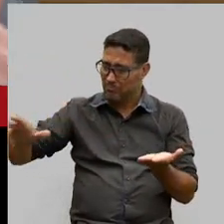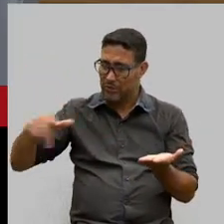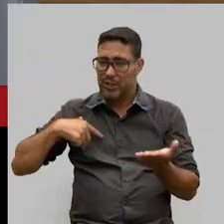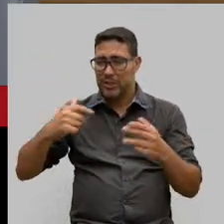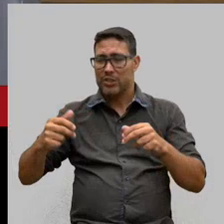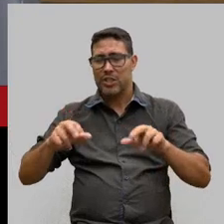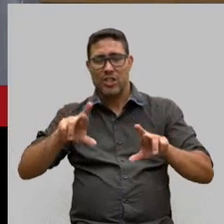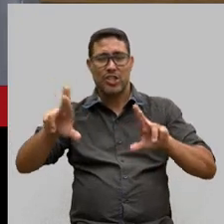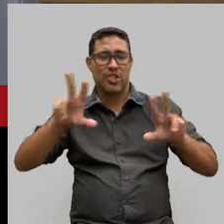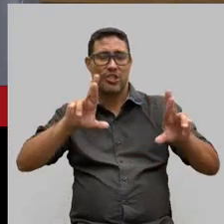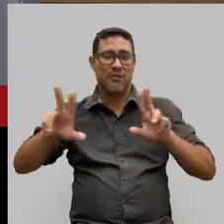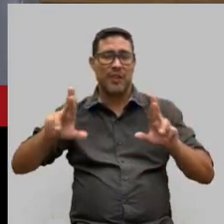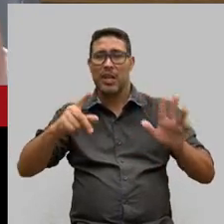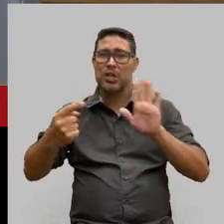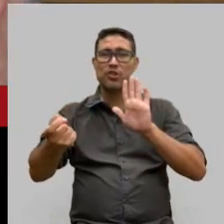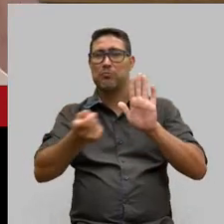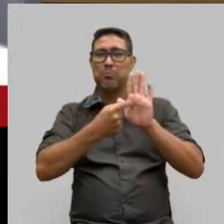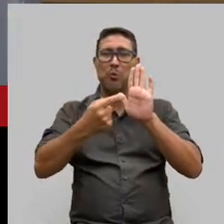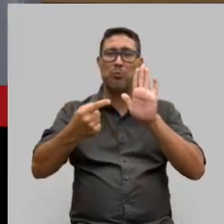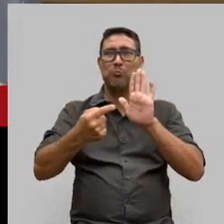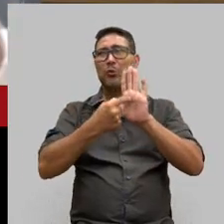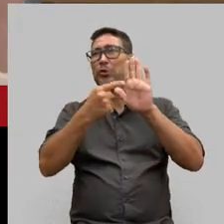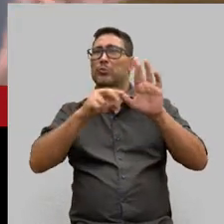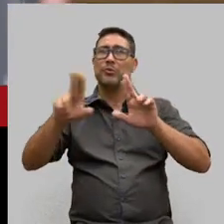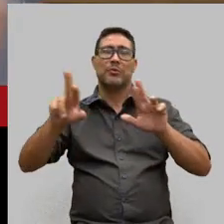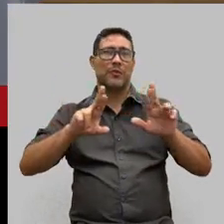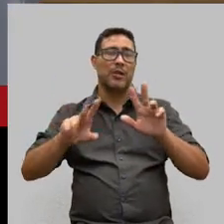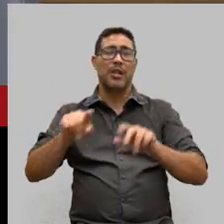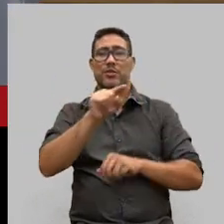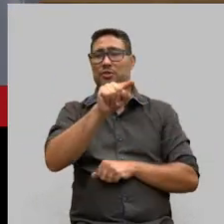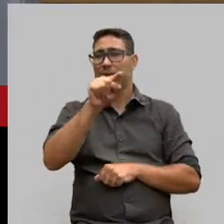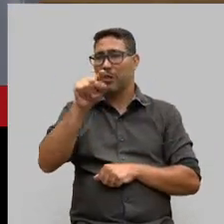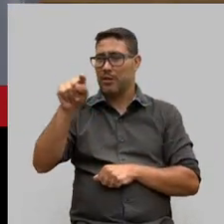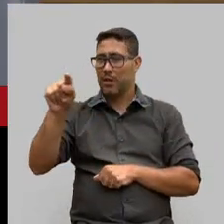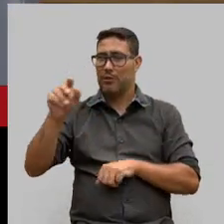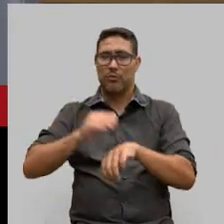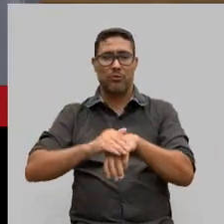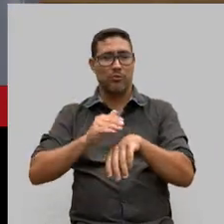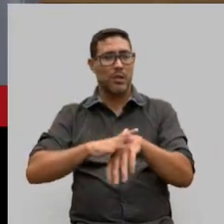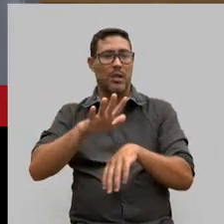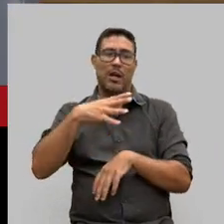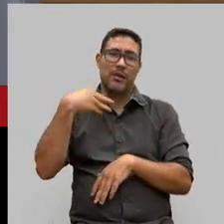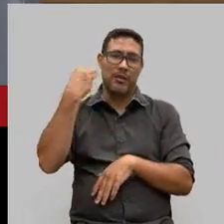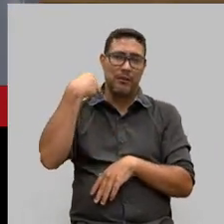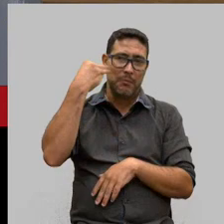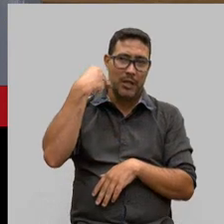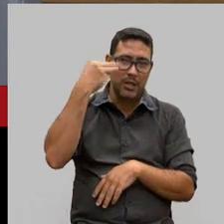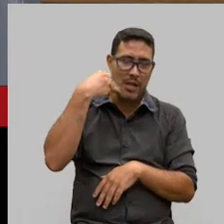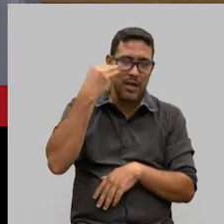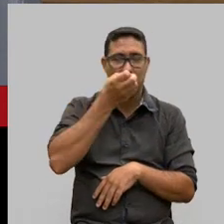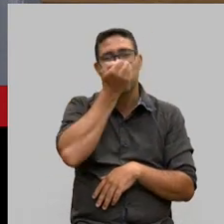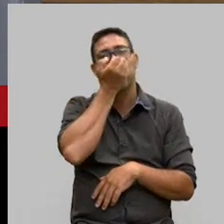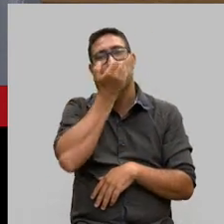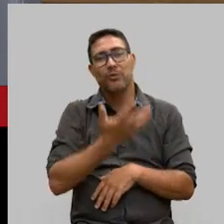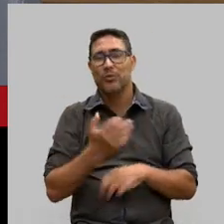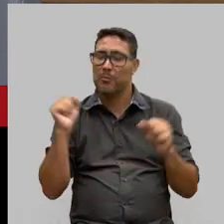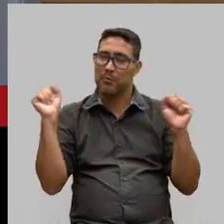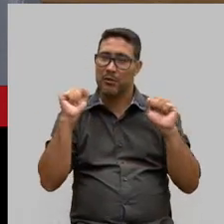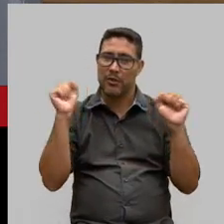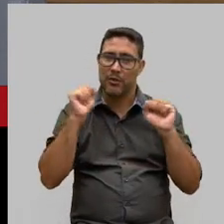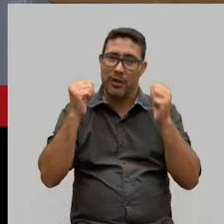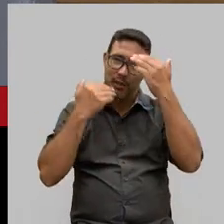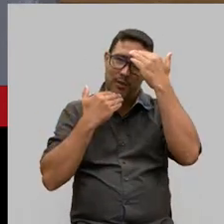pontos né de vista de cada um as experiências foi muito bom adorei muito obrigada pelo